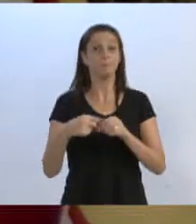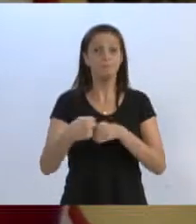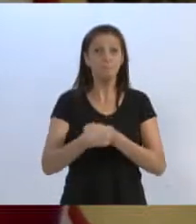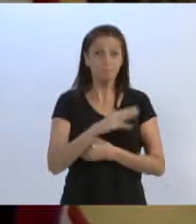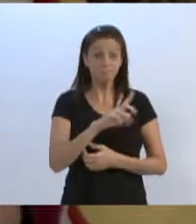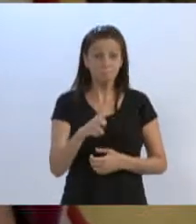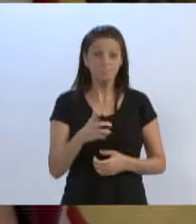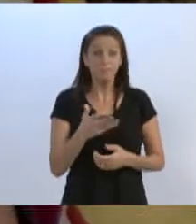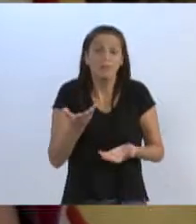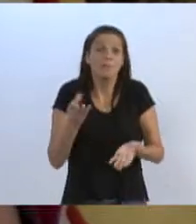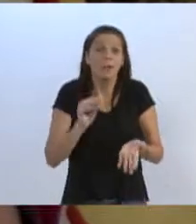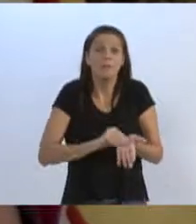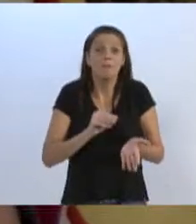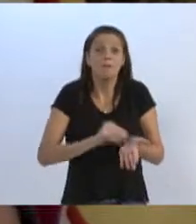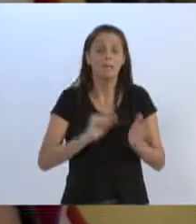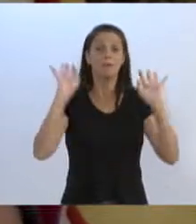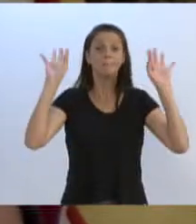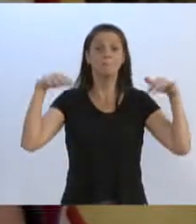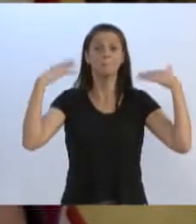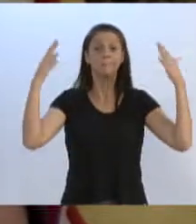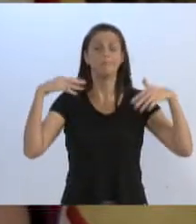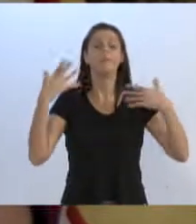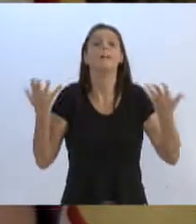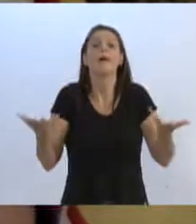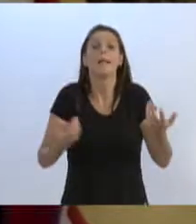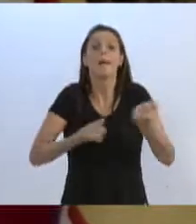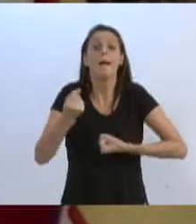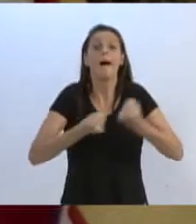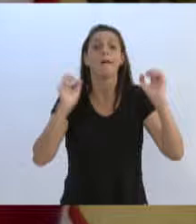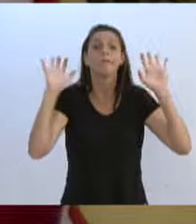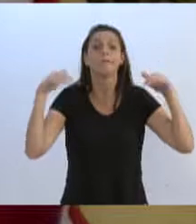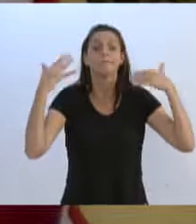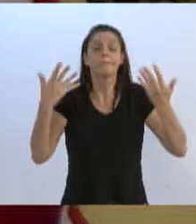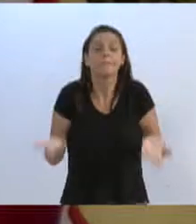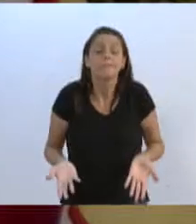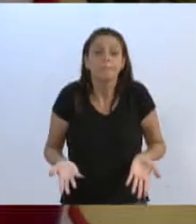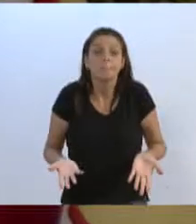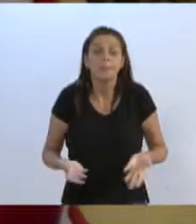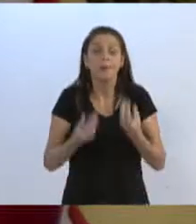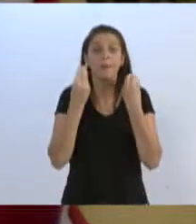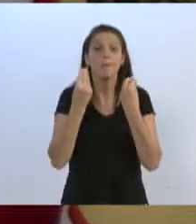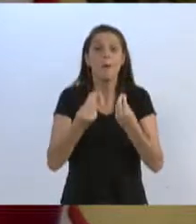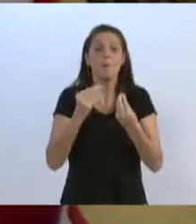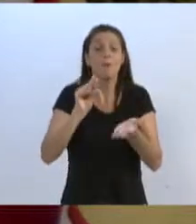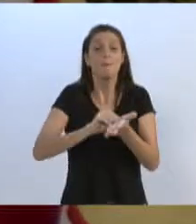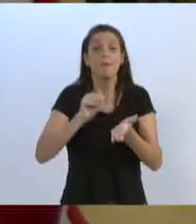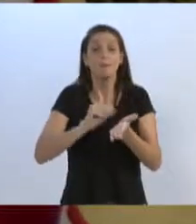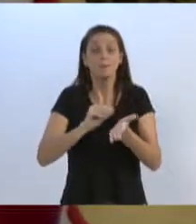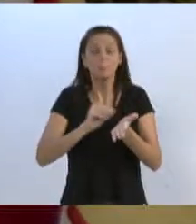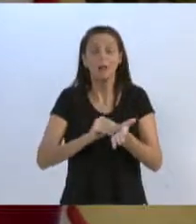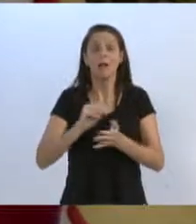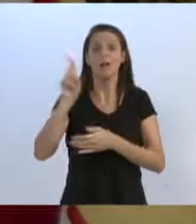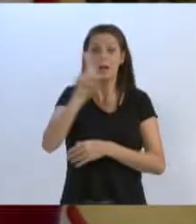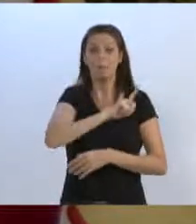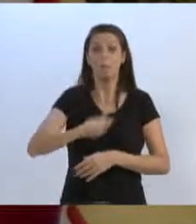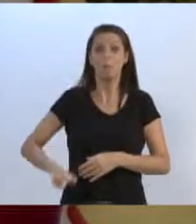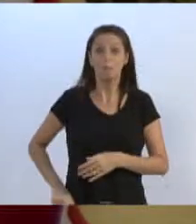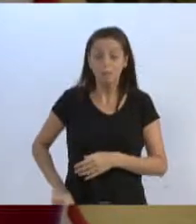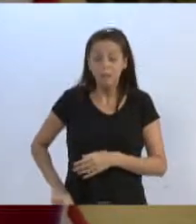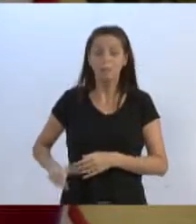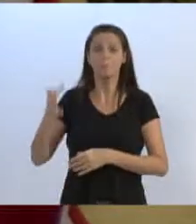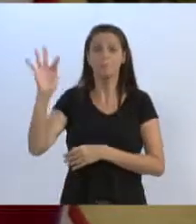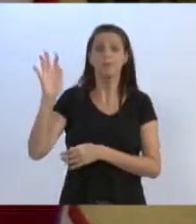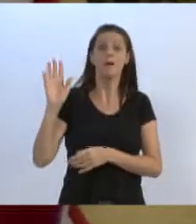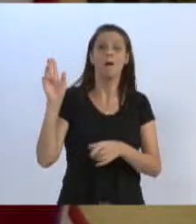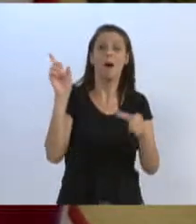Blumenau vai ficar sem ambulância, vereador Bruno. Uma cidade que nem Blumenau vai ficar sem assistência do governo federal.